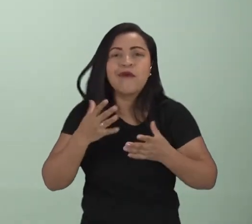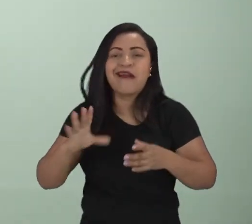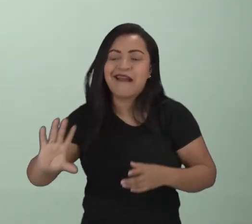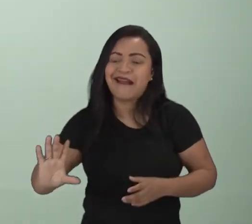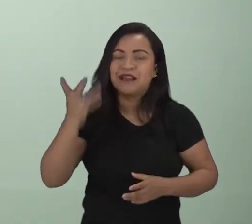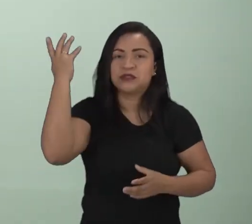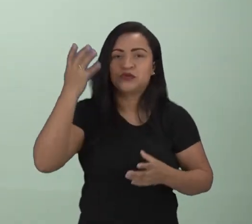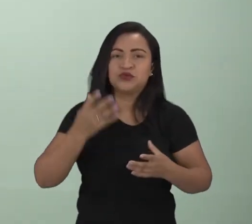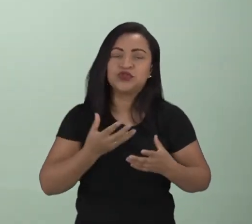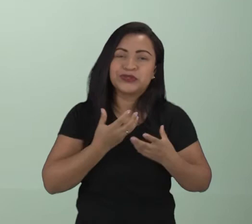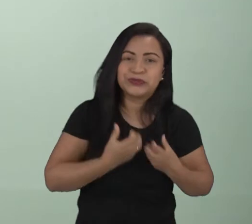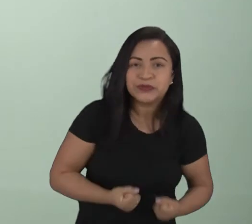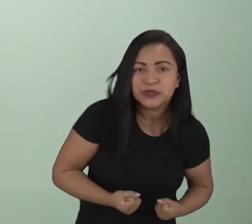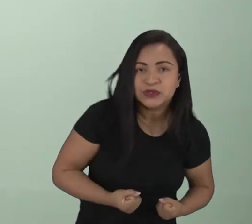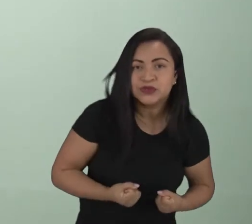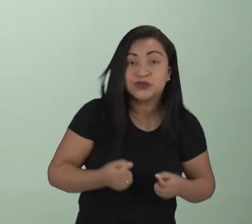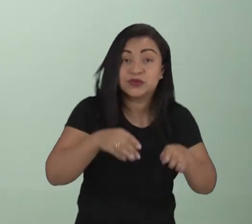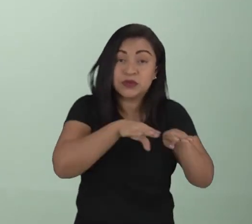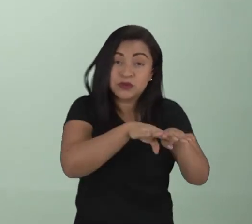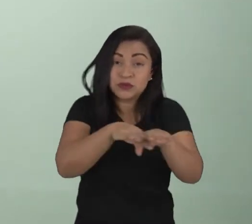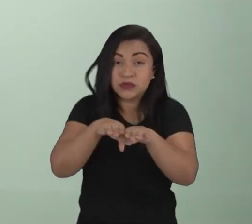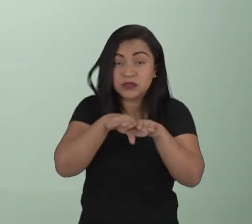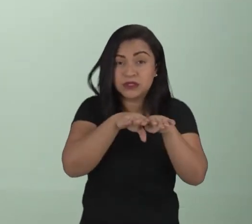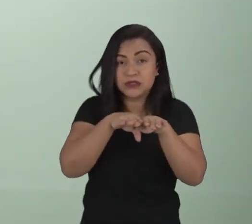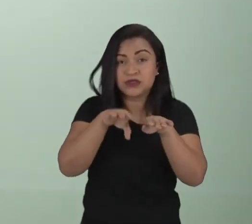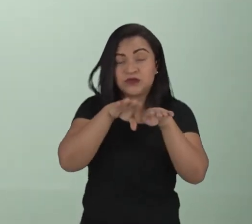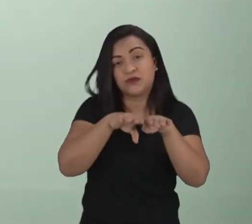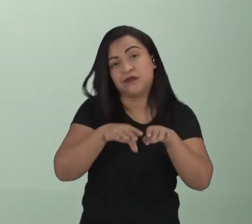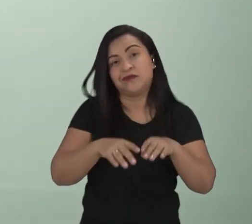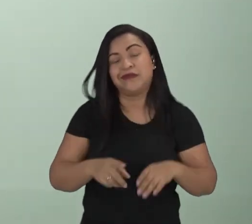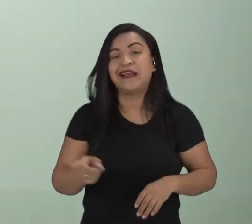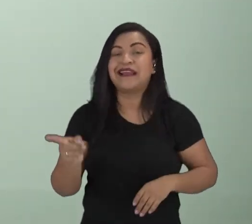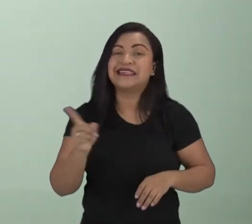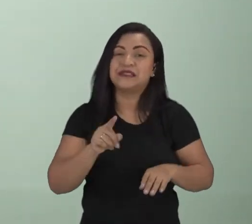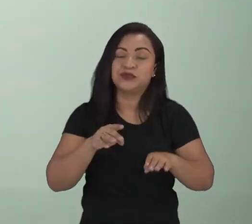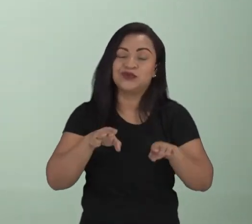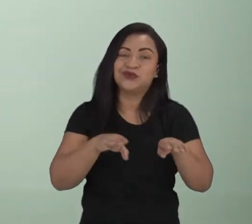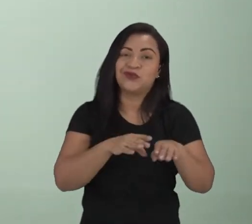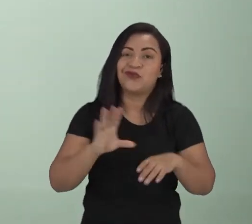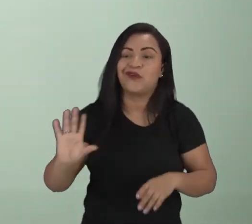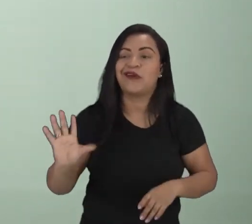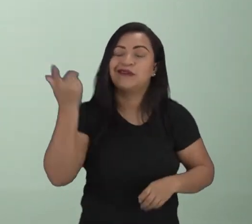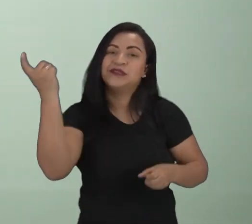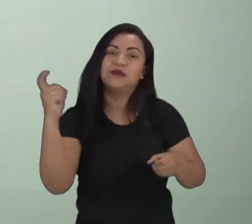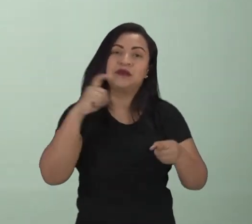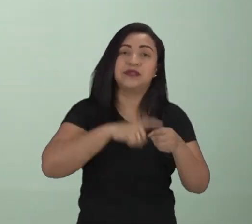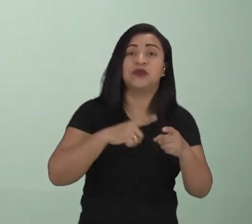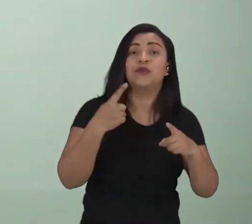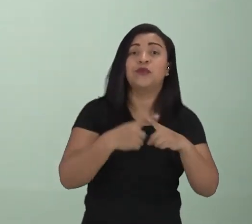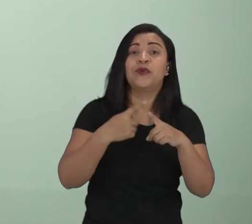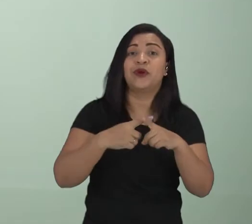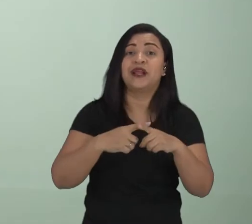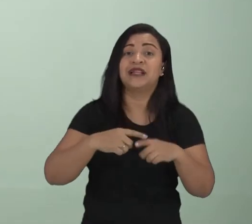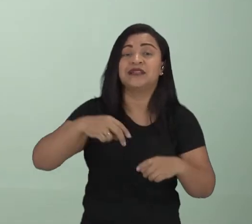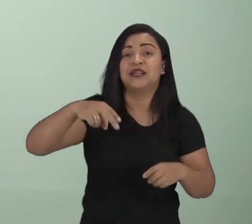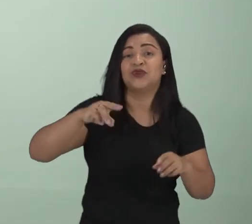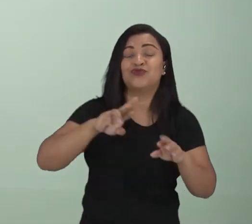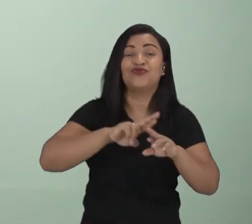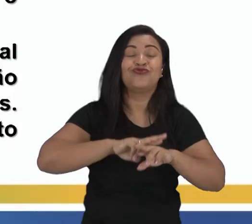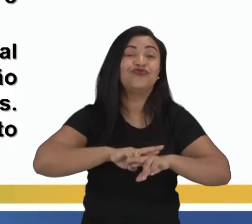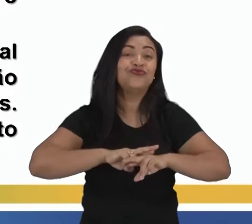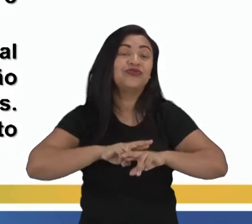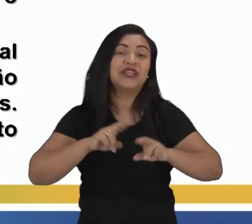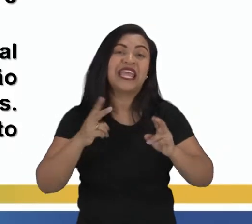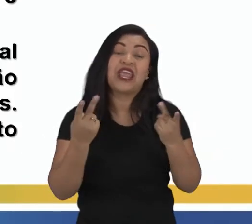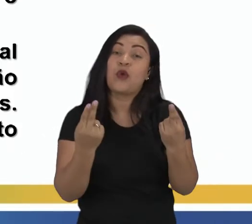na direção vertical, elas não são ação e reação, porque elas se anulam nesse caso, tá?